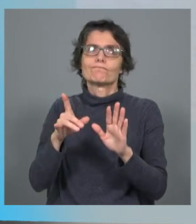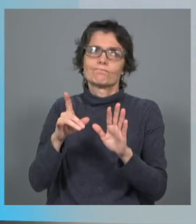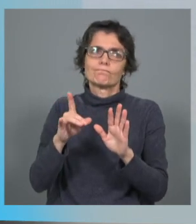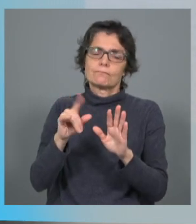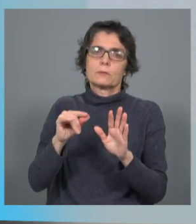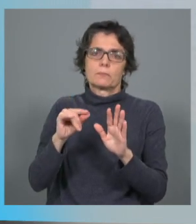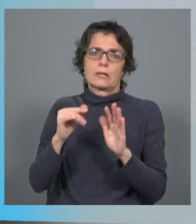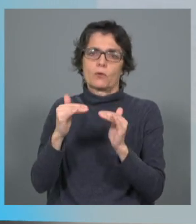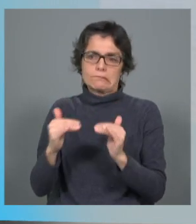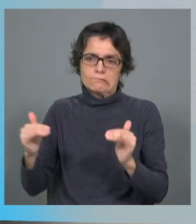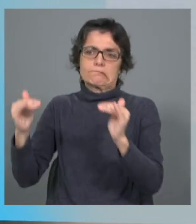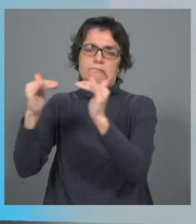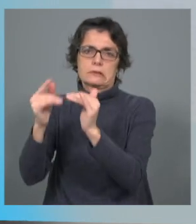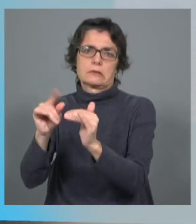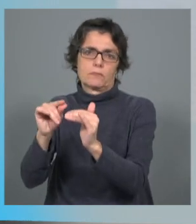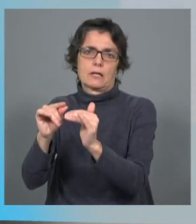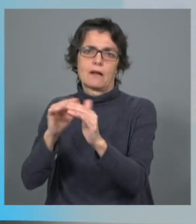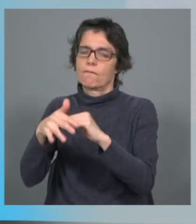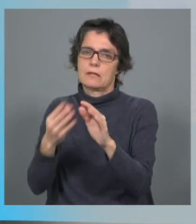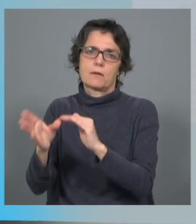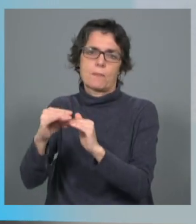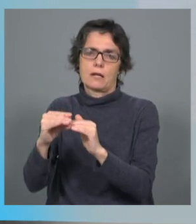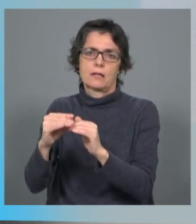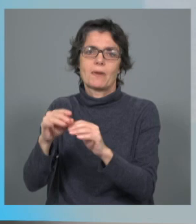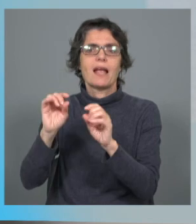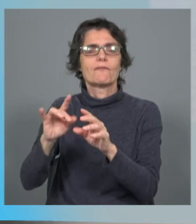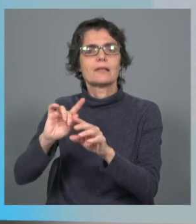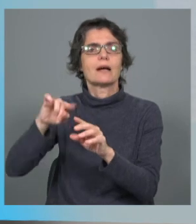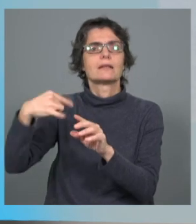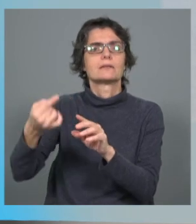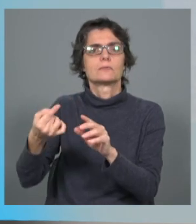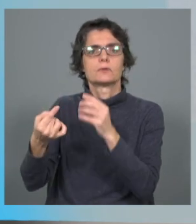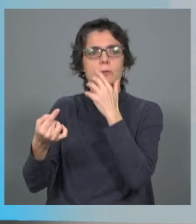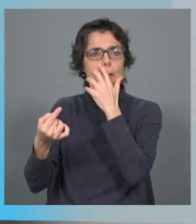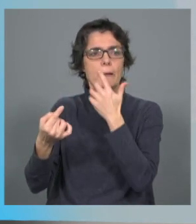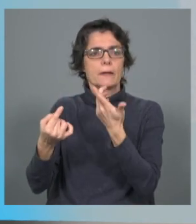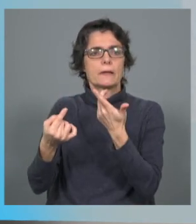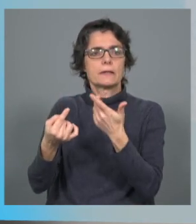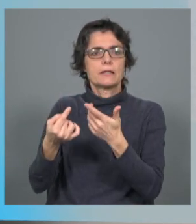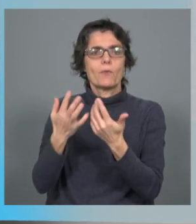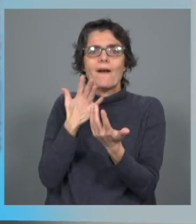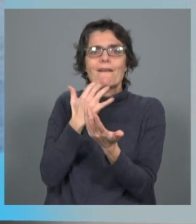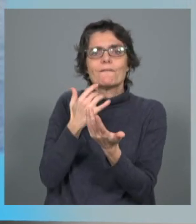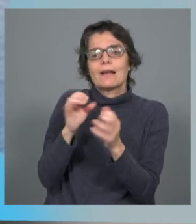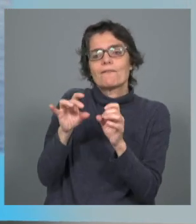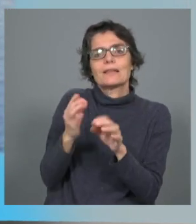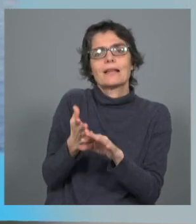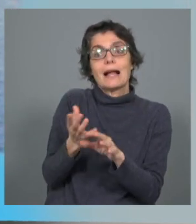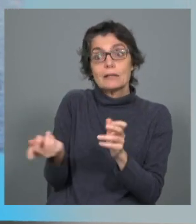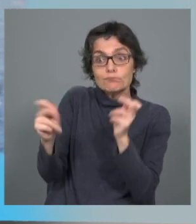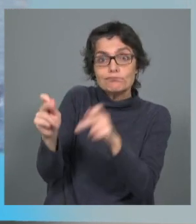que tapar o rombo, não é? Tem que, para que a água não continue a entrar, para utilizar esta imagem, ou seja, tem que ser uma solidariedade capaz de